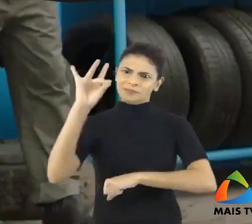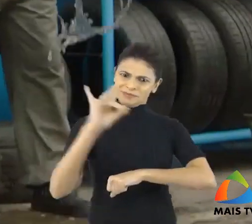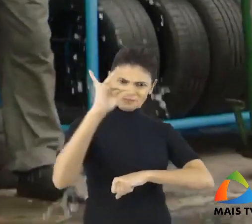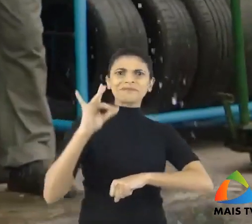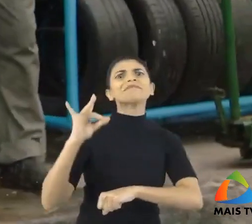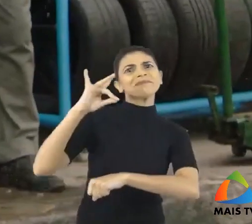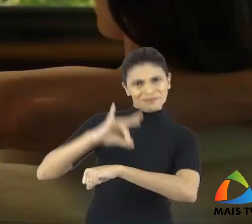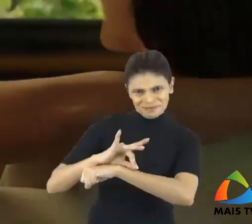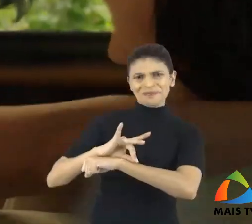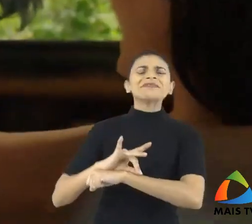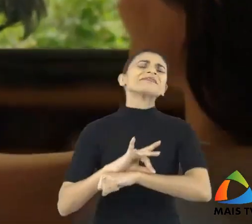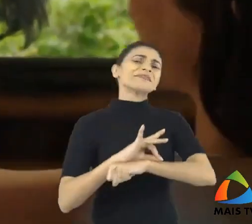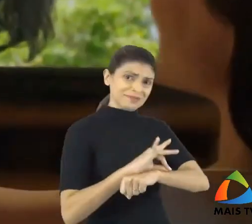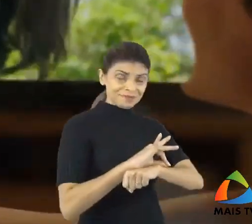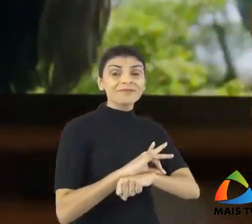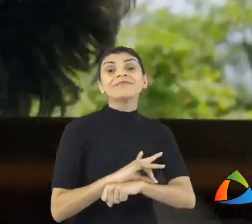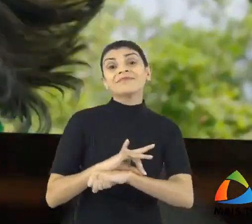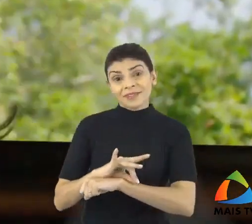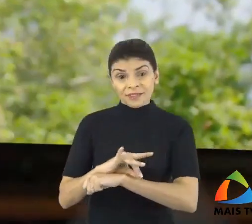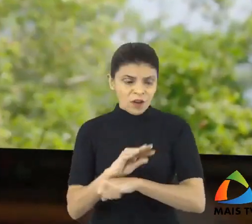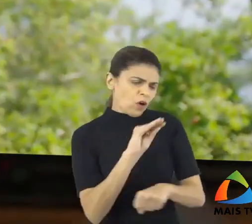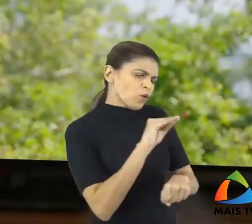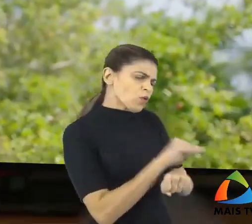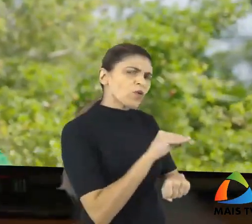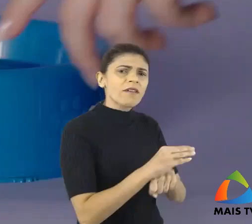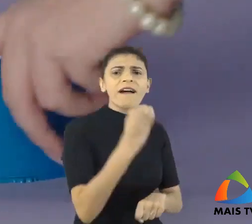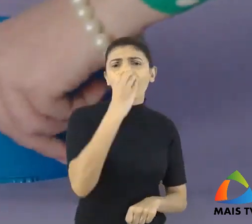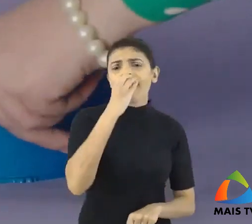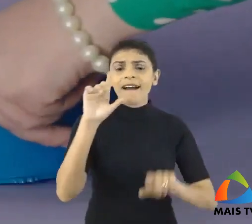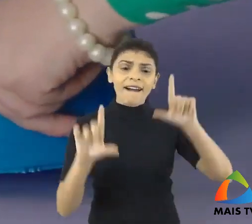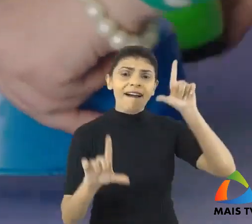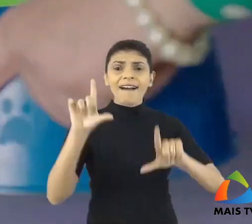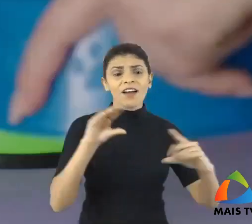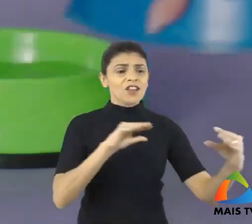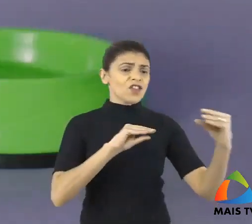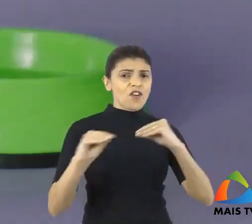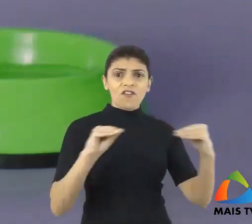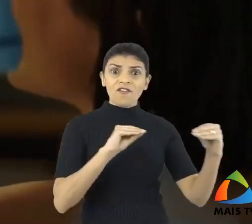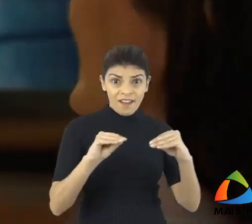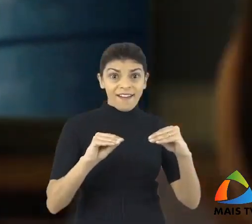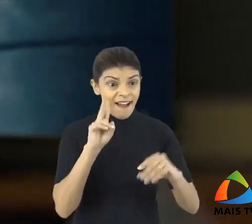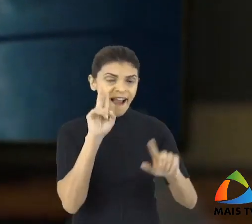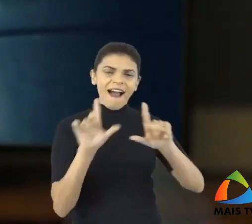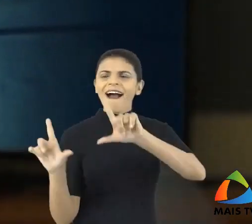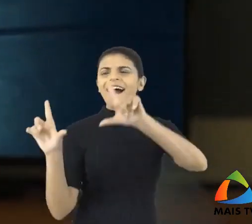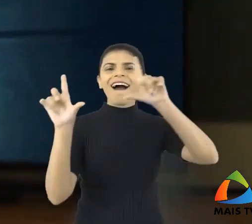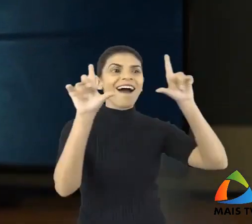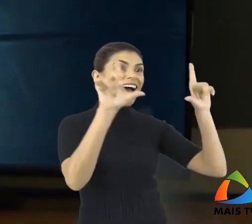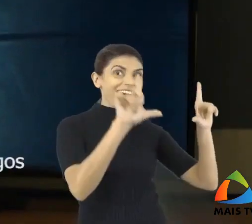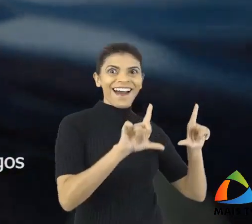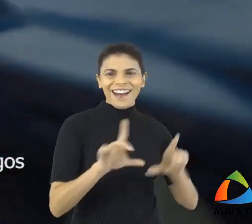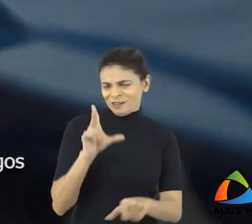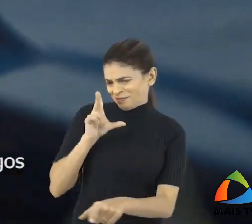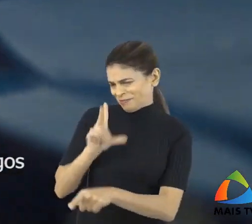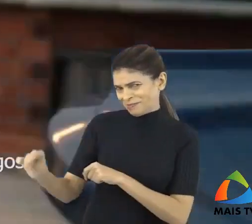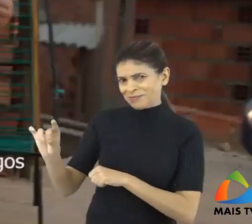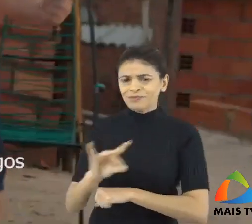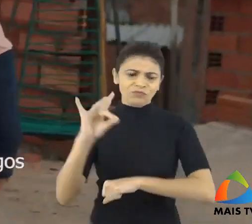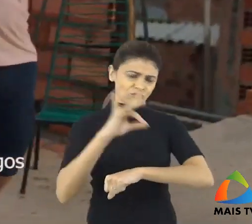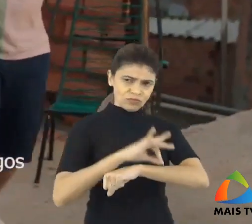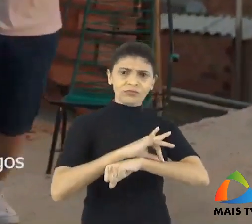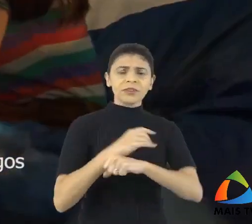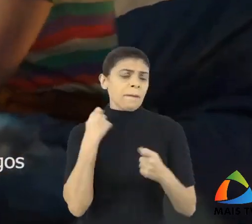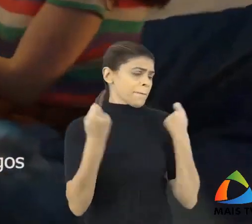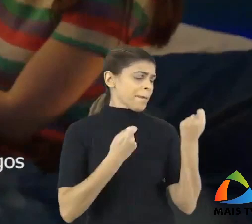dia de combater o mosquito. Dia do pet shop, da novela ou do jiu-jitsu. Também é dia de combater o mosquito. Até no dia